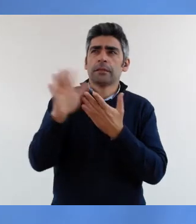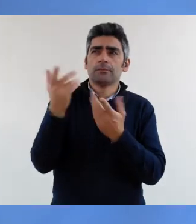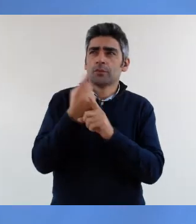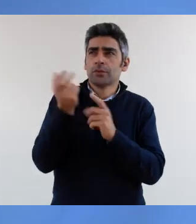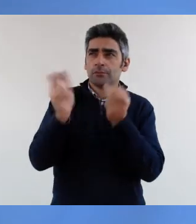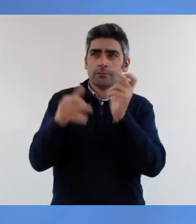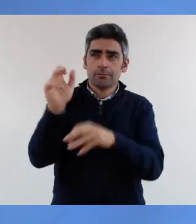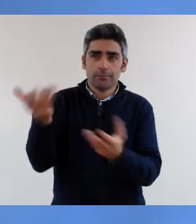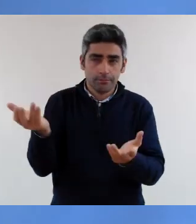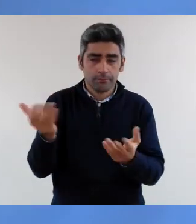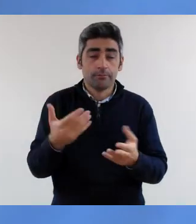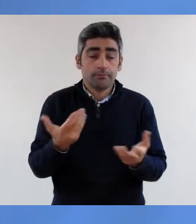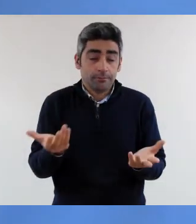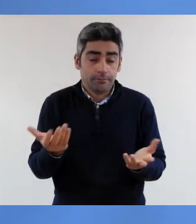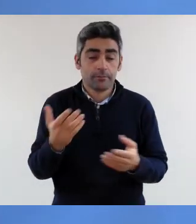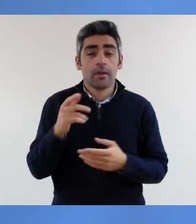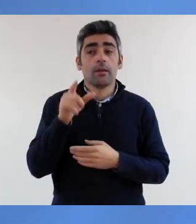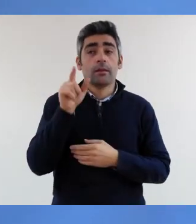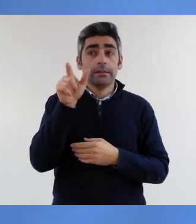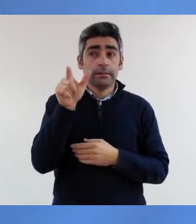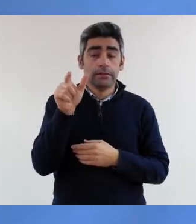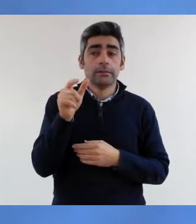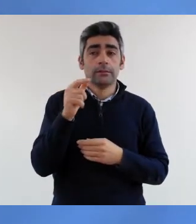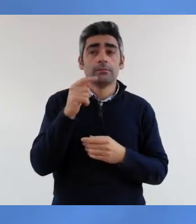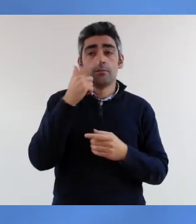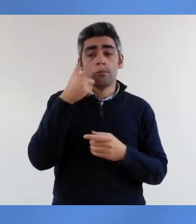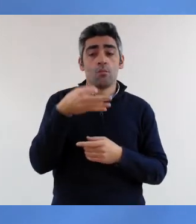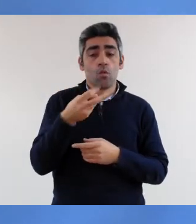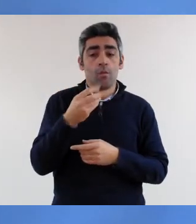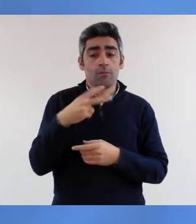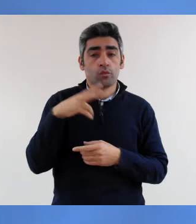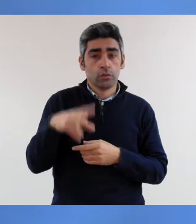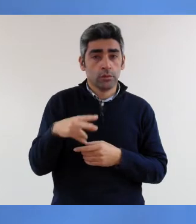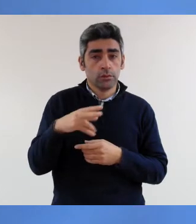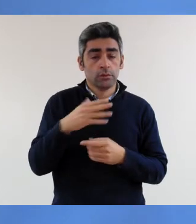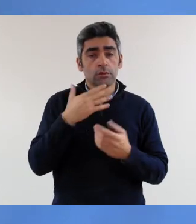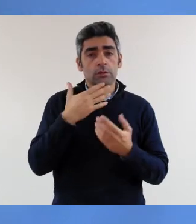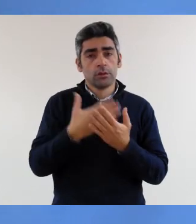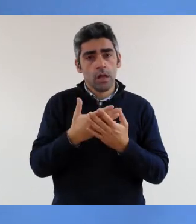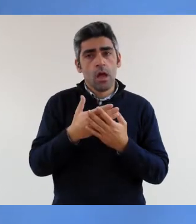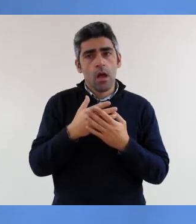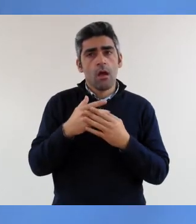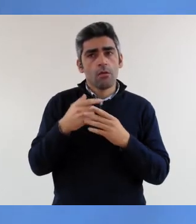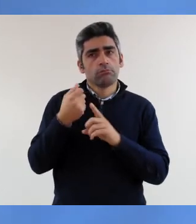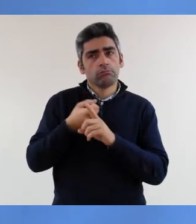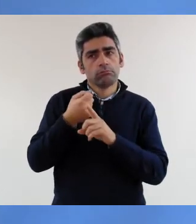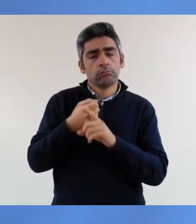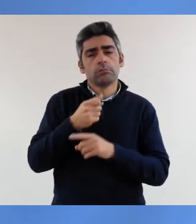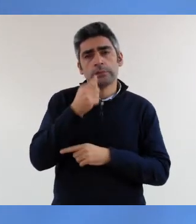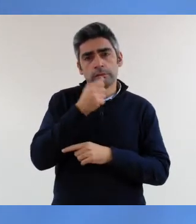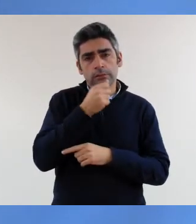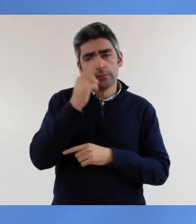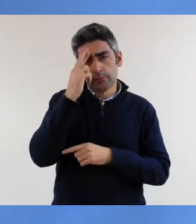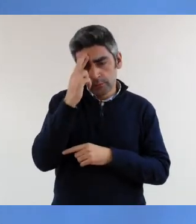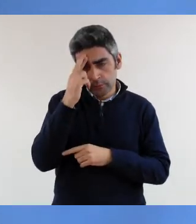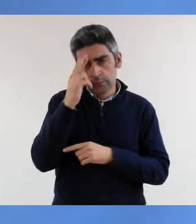longínquo para não dizerem cifravam ao fim e ao cabo eo o povo português que eu